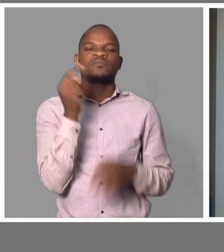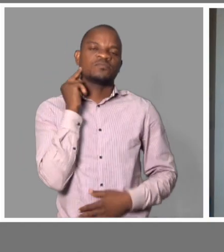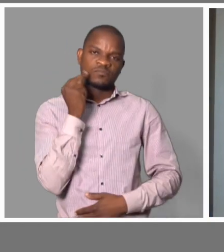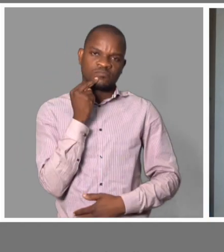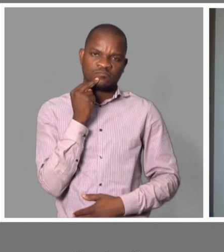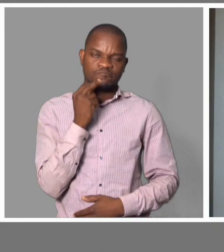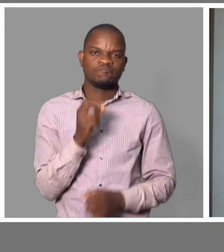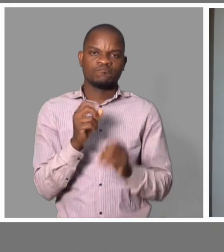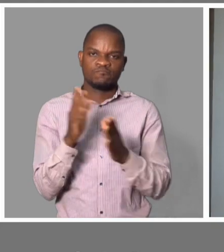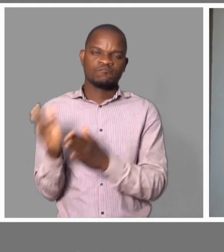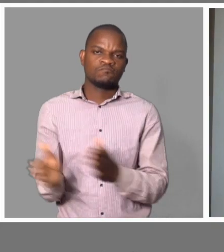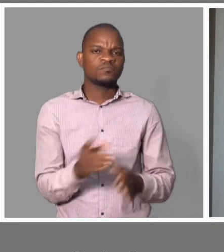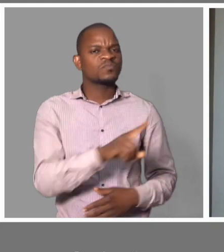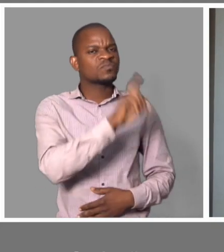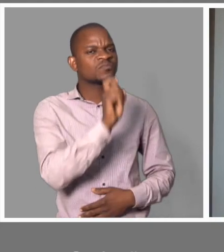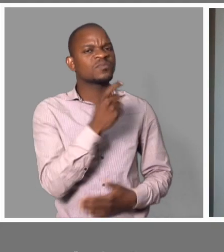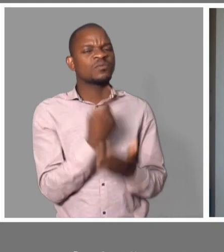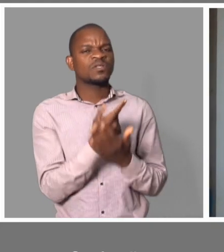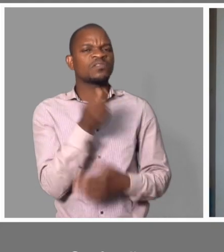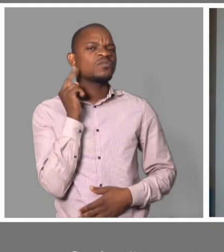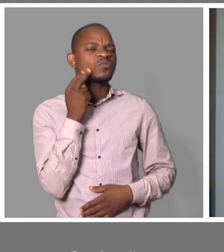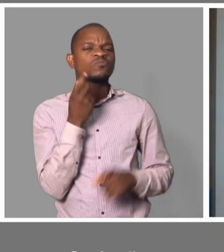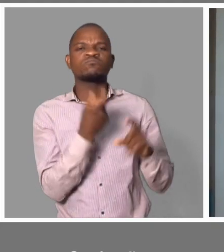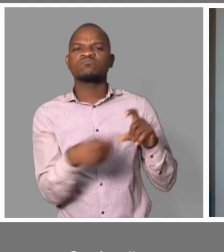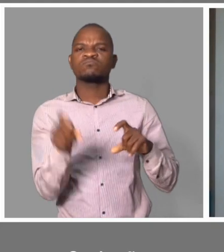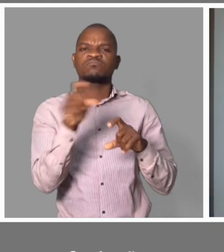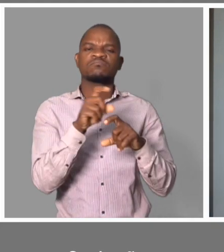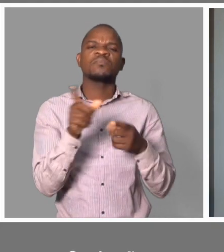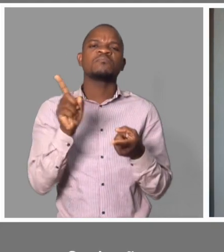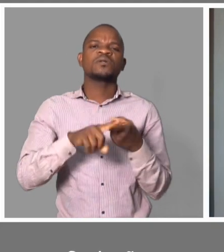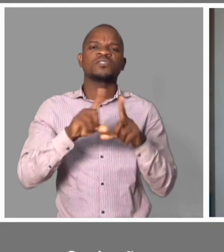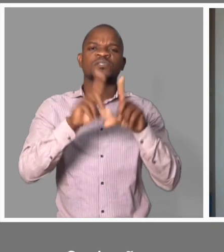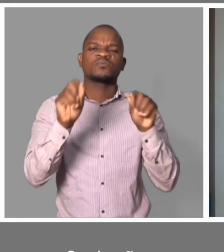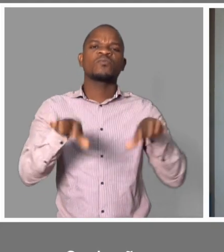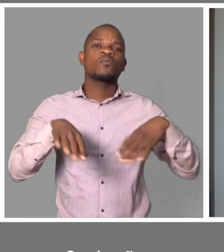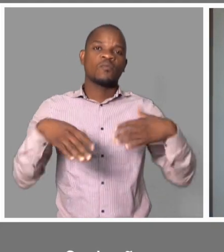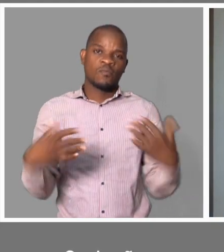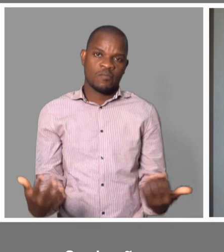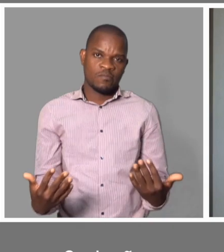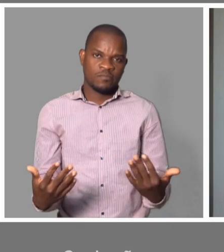O que deve-se fazer mais? Recomendações para o programa, para melhorar?